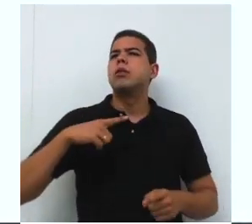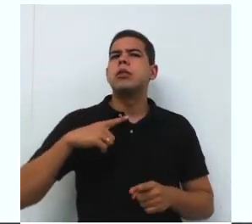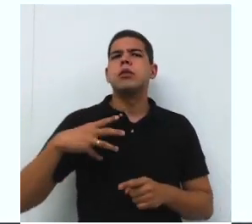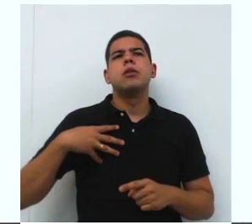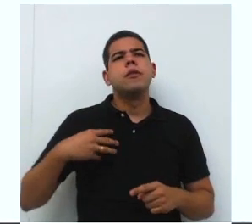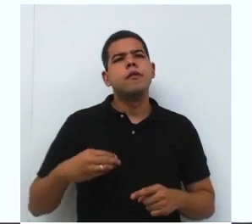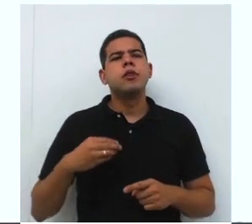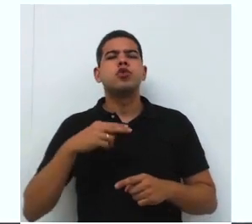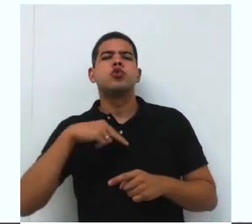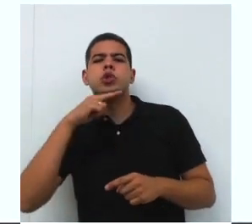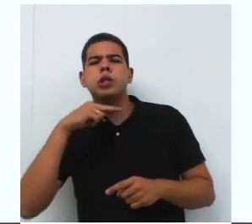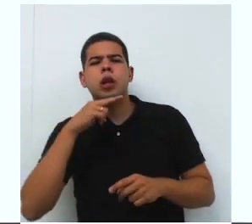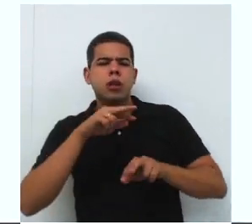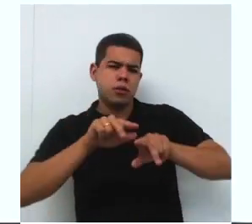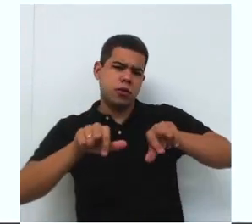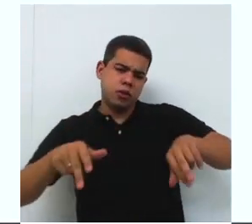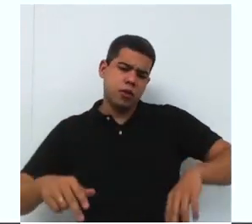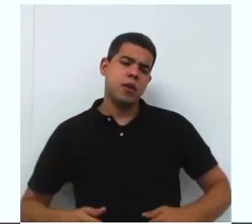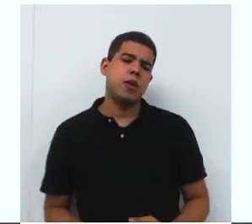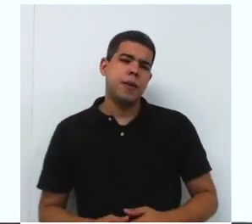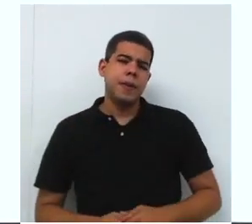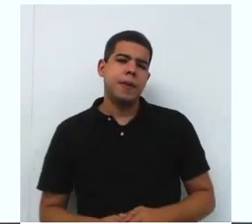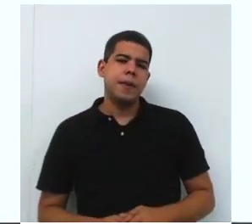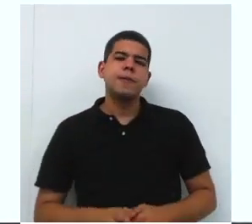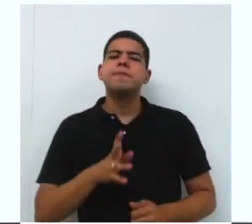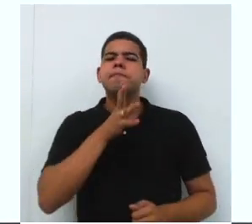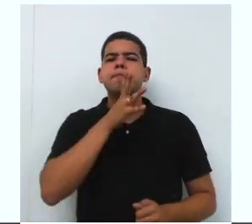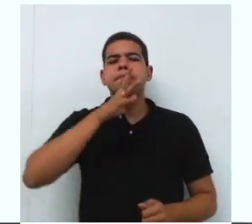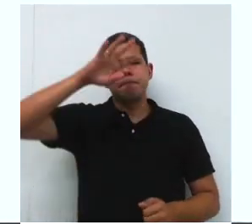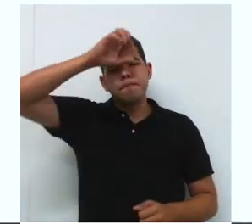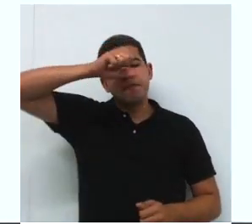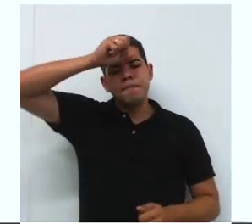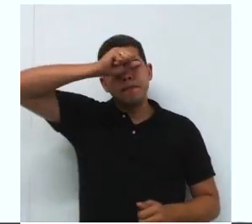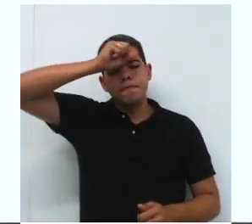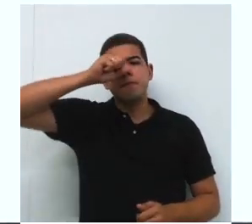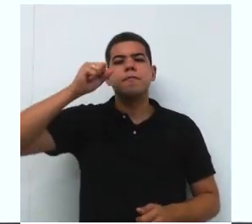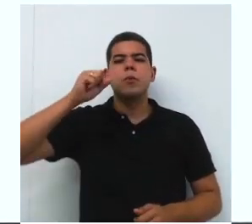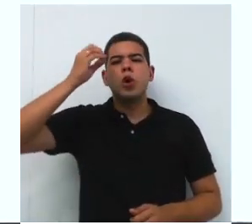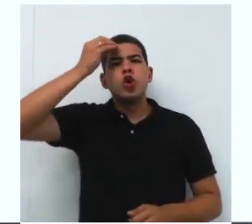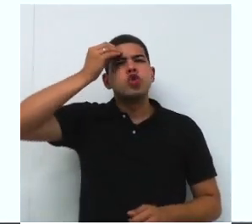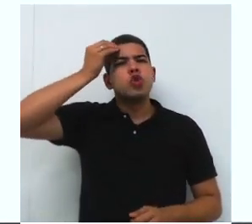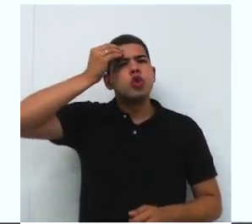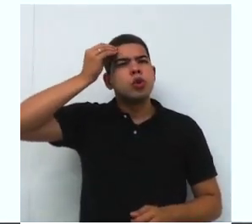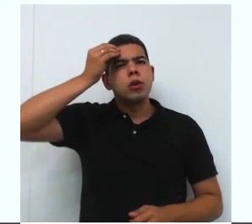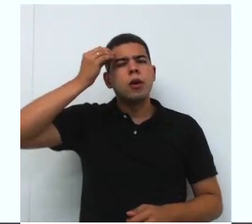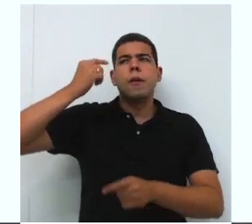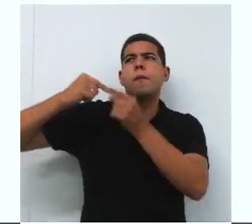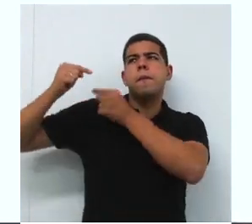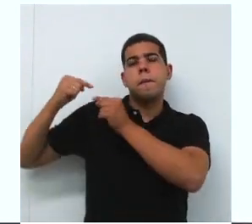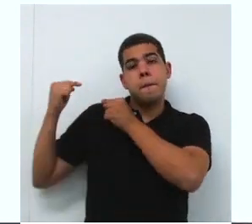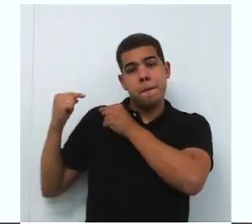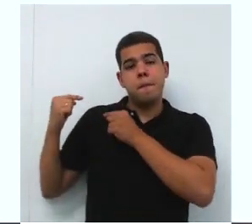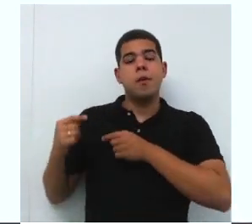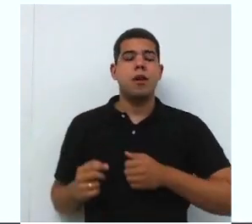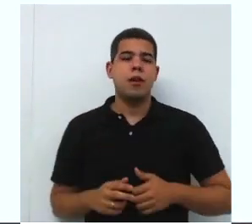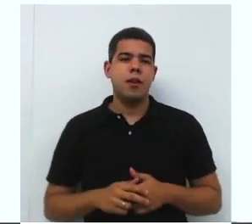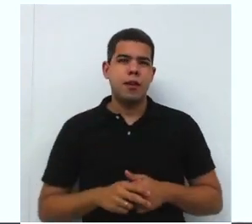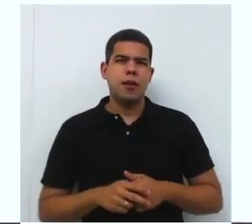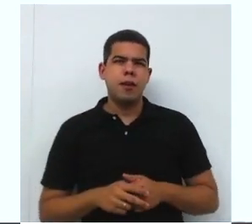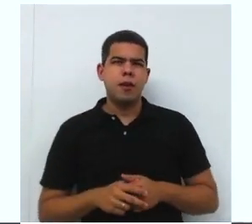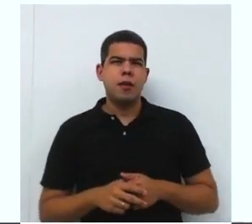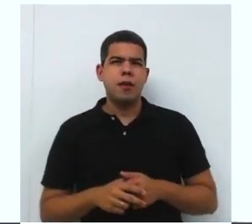os filhos, os netos e por aí vai, todo aquele conhecimento, toda aquela experiência dos nossos